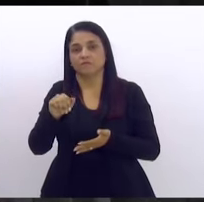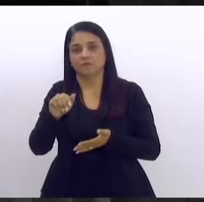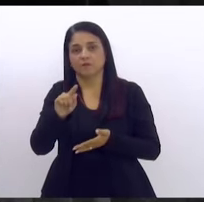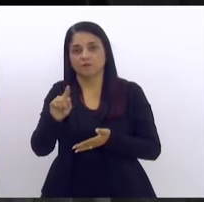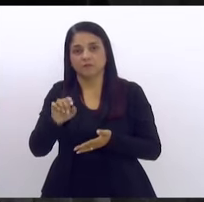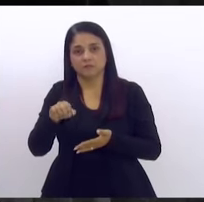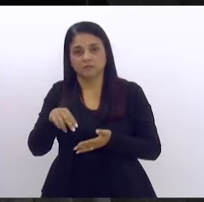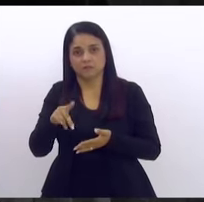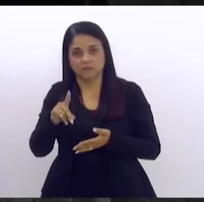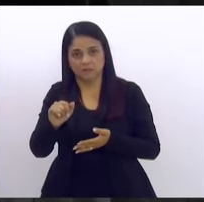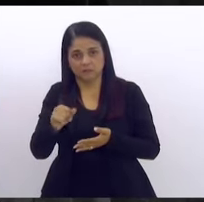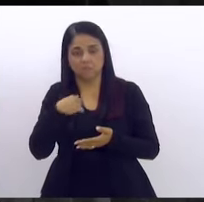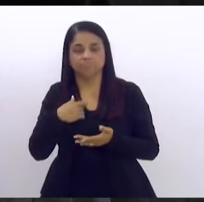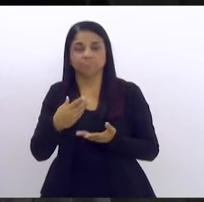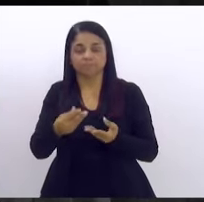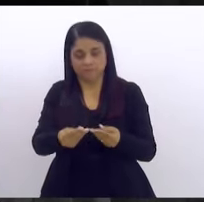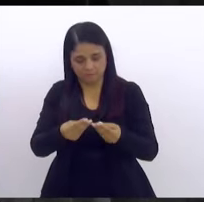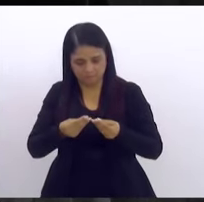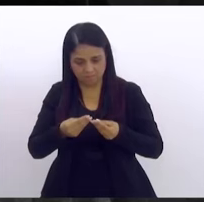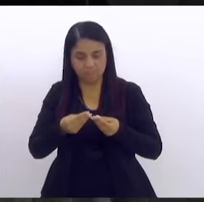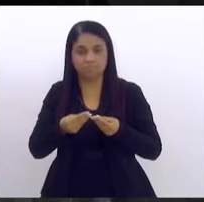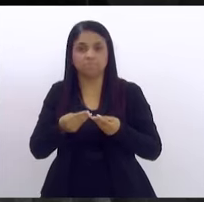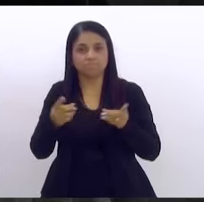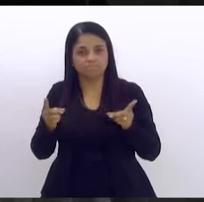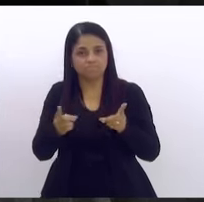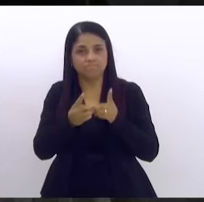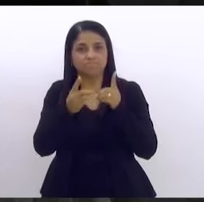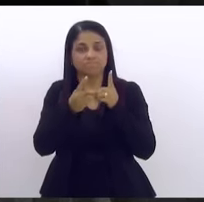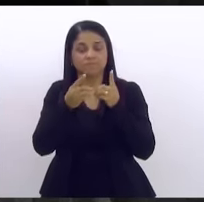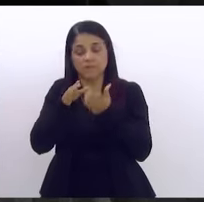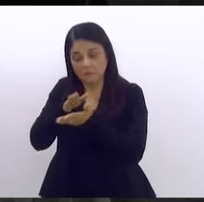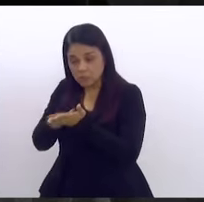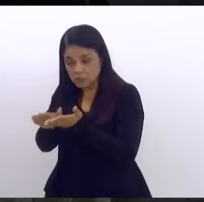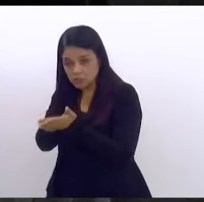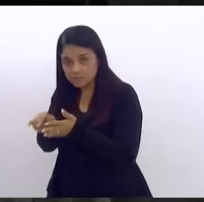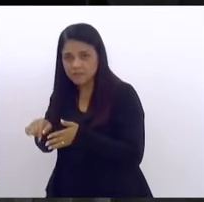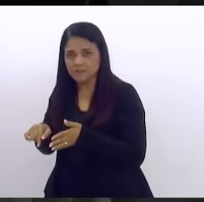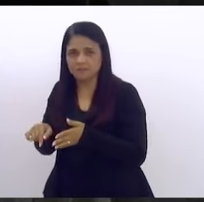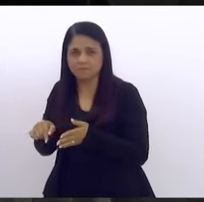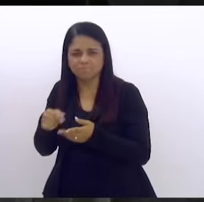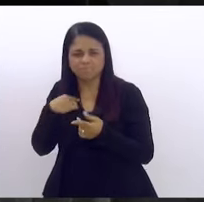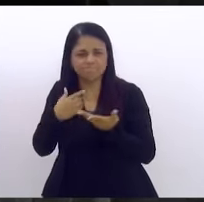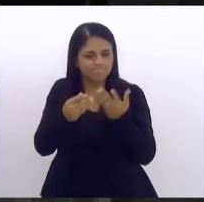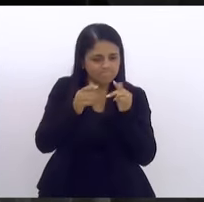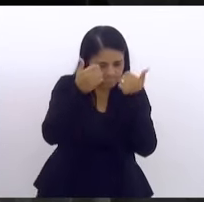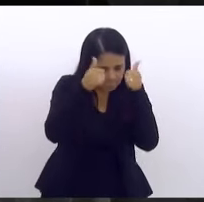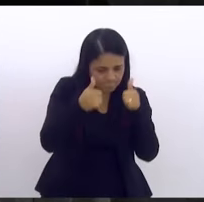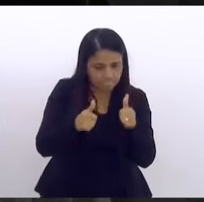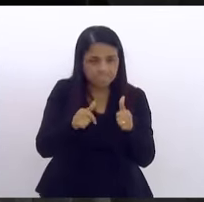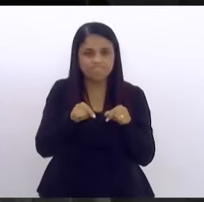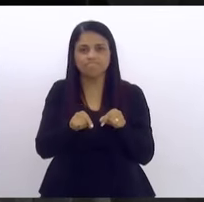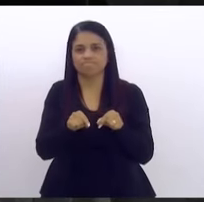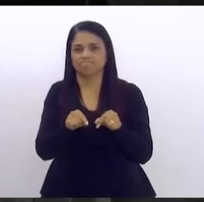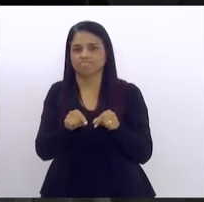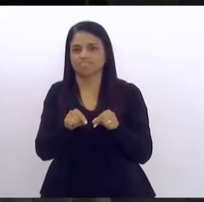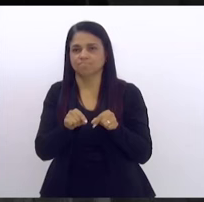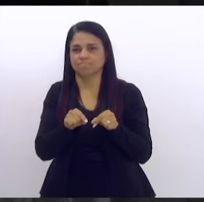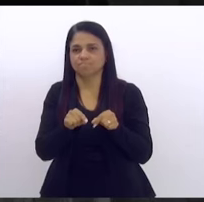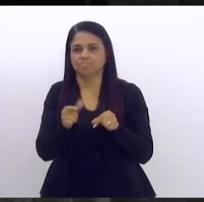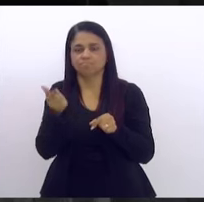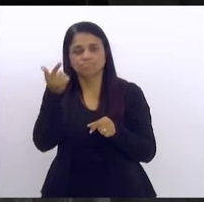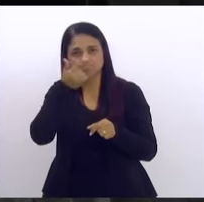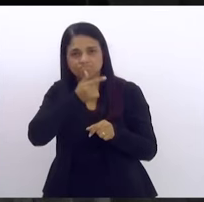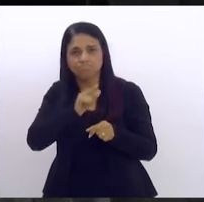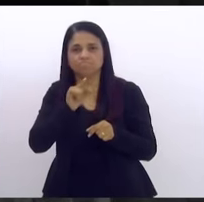as demandas legítimas que chegaram, suprimindo despesas. E foi assim que a gente se